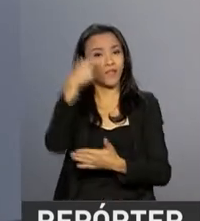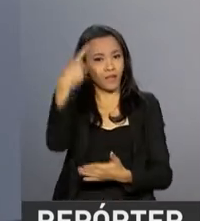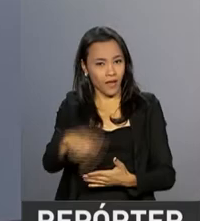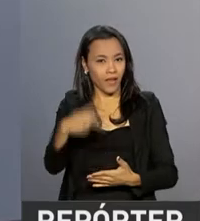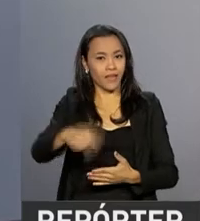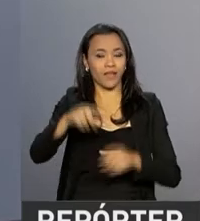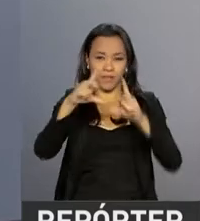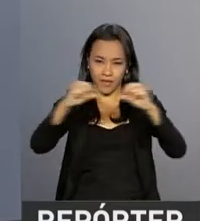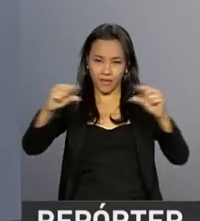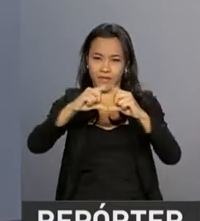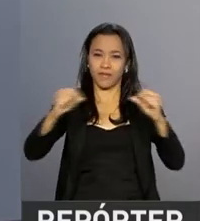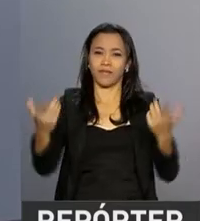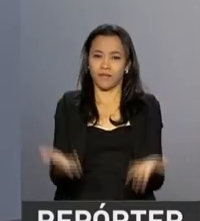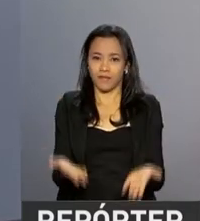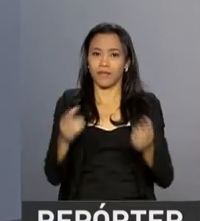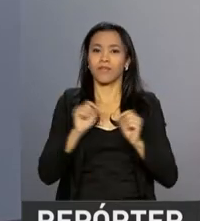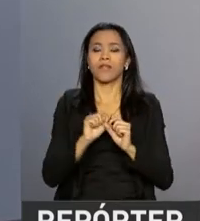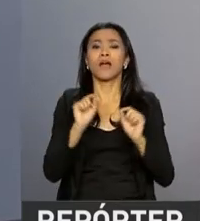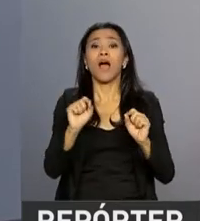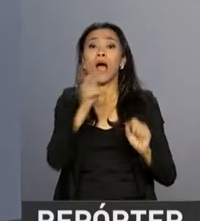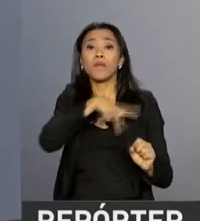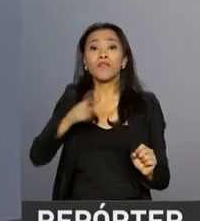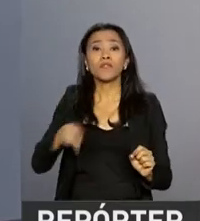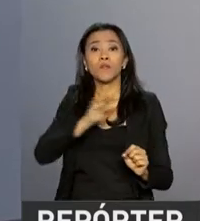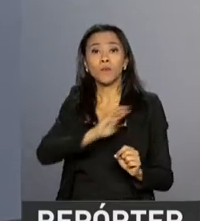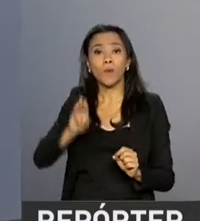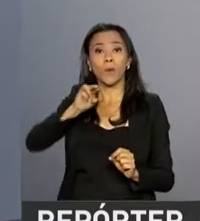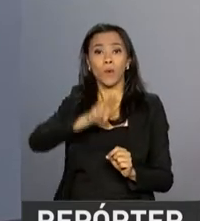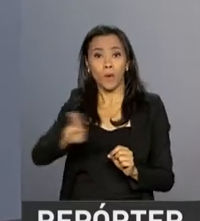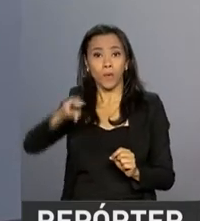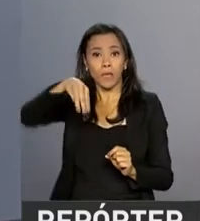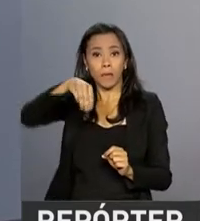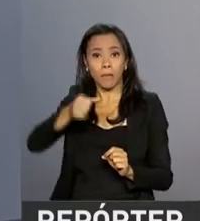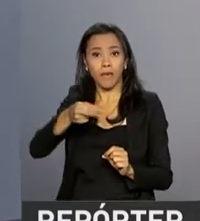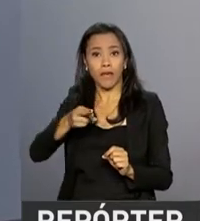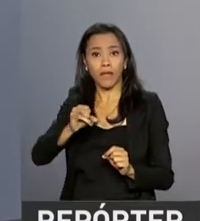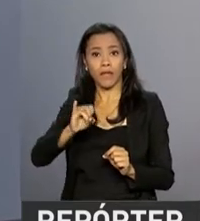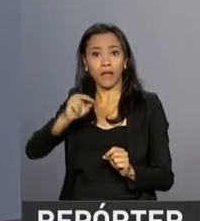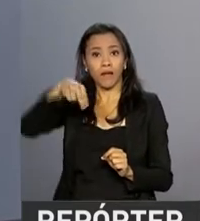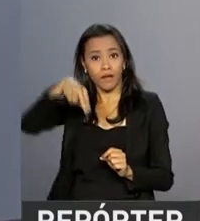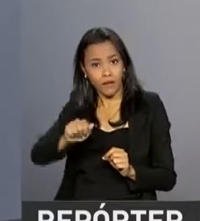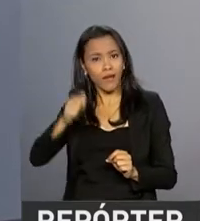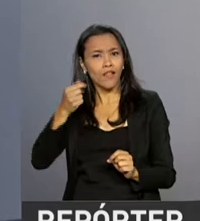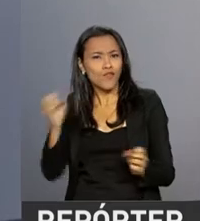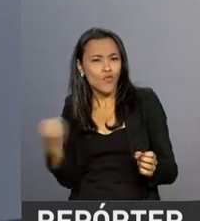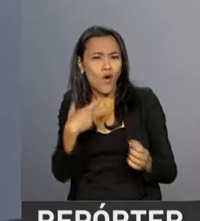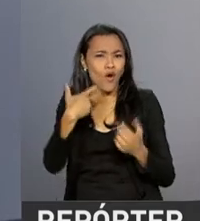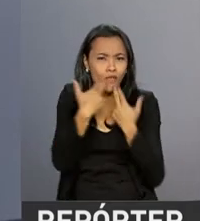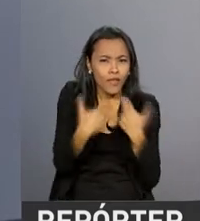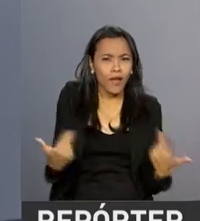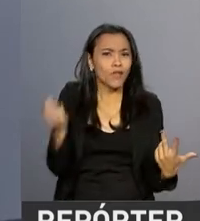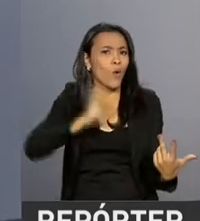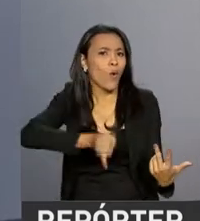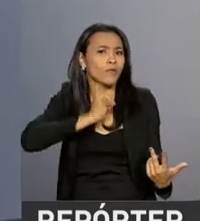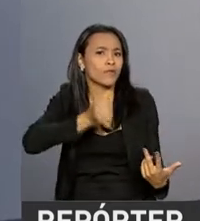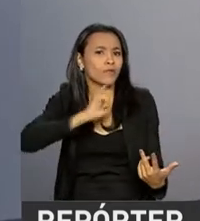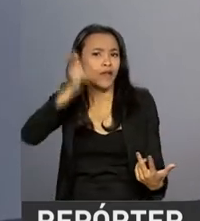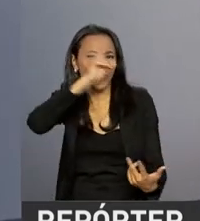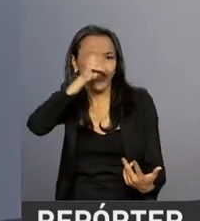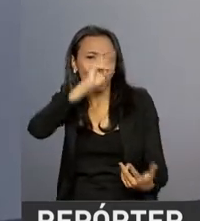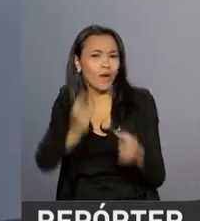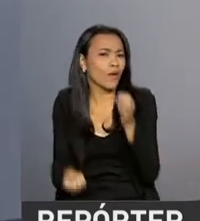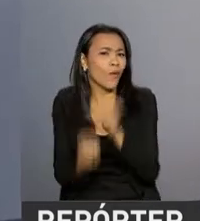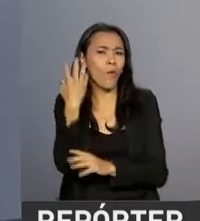aqui no distrito federal a professora mariana adotou uma maneira nova de contar histórias de falar às nossas origens